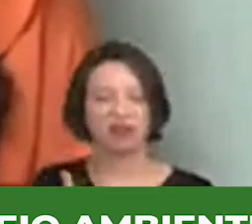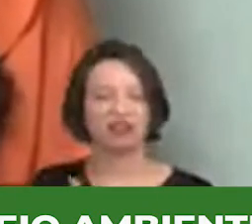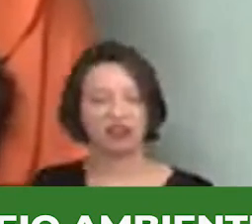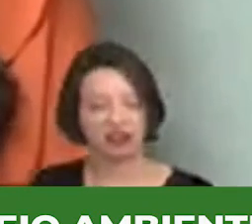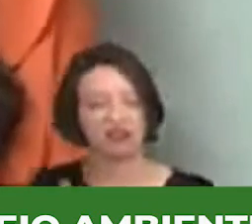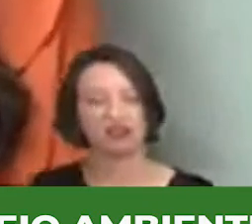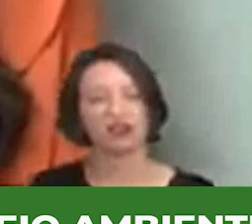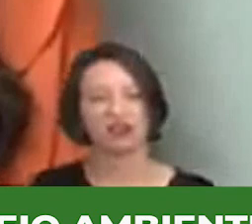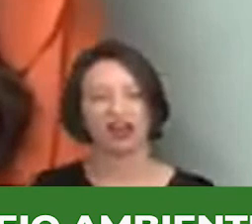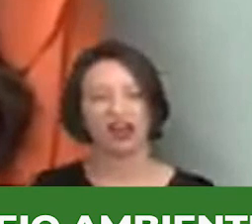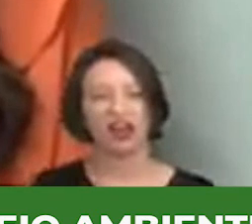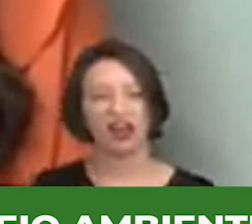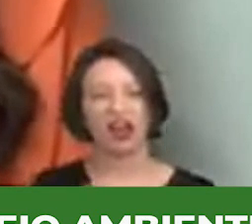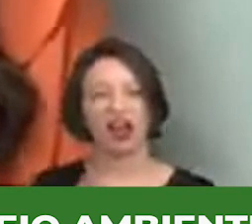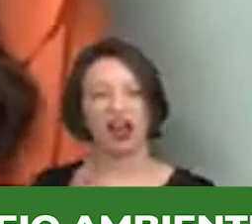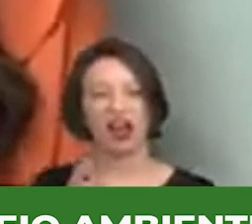se dedica ele faz com amor